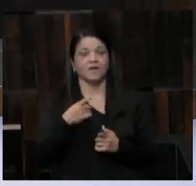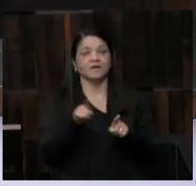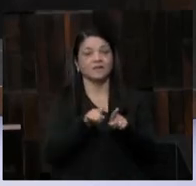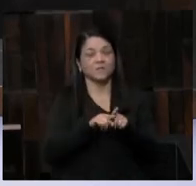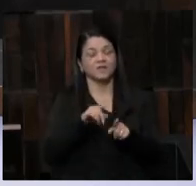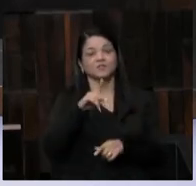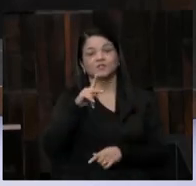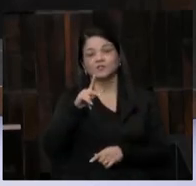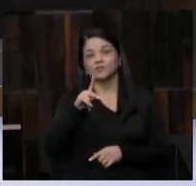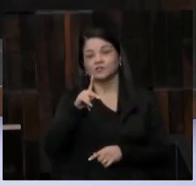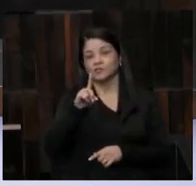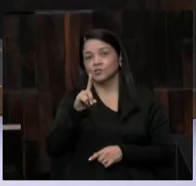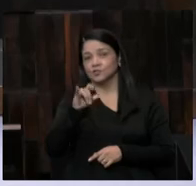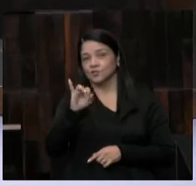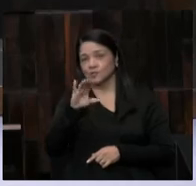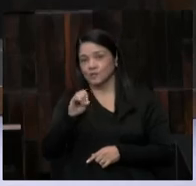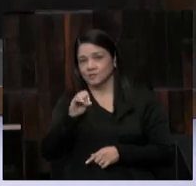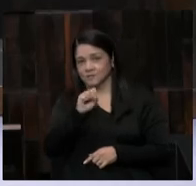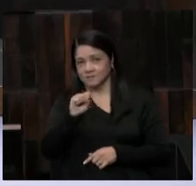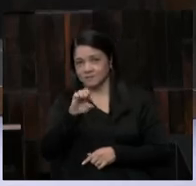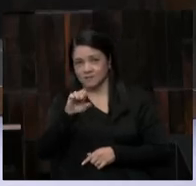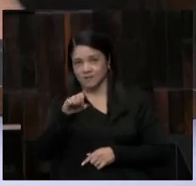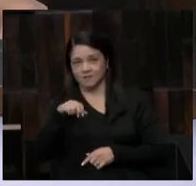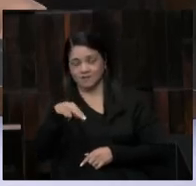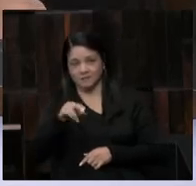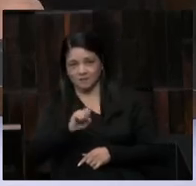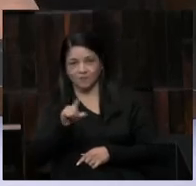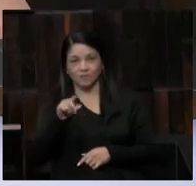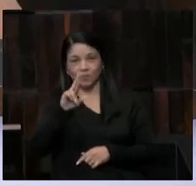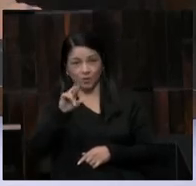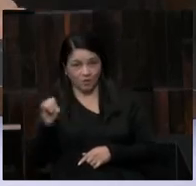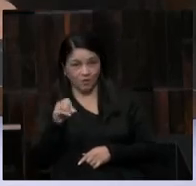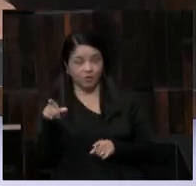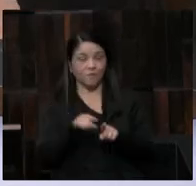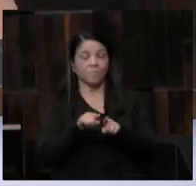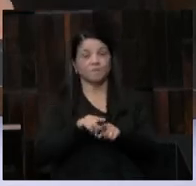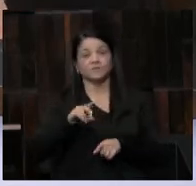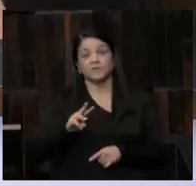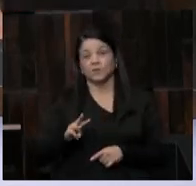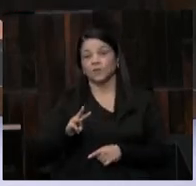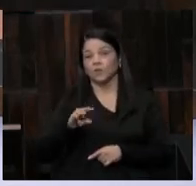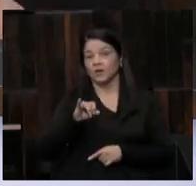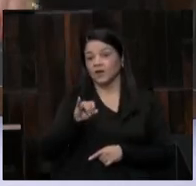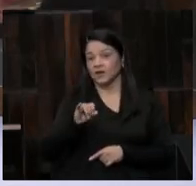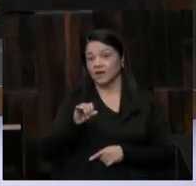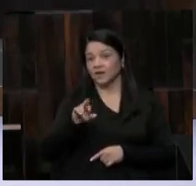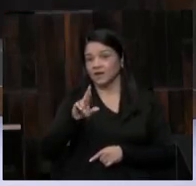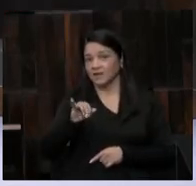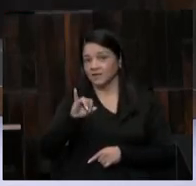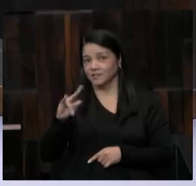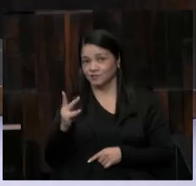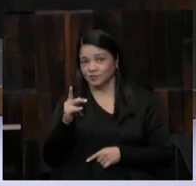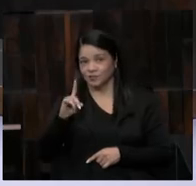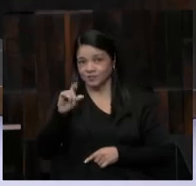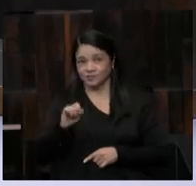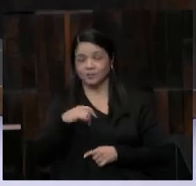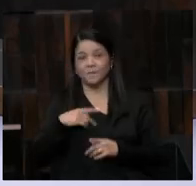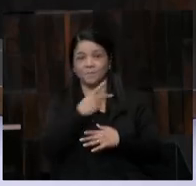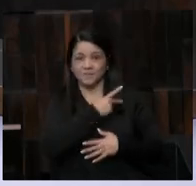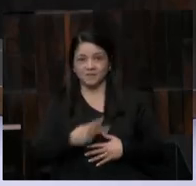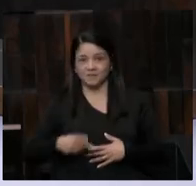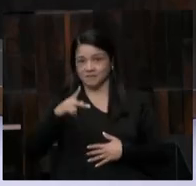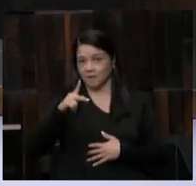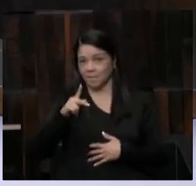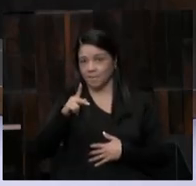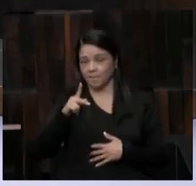Rio, pastoral da pessoa com deficiência, o Richard Travares, presidente da APAE, Associação de Pais e